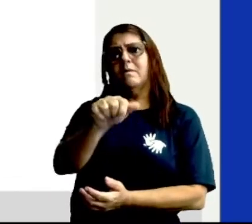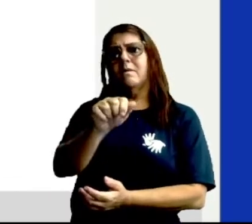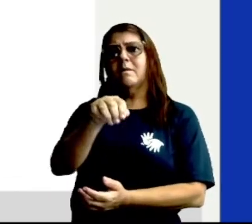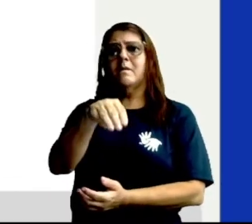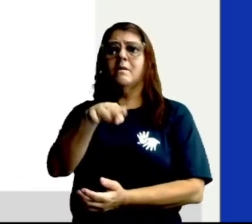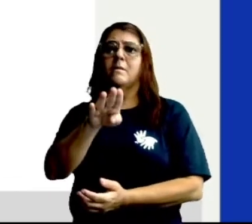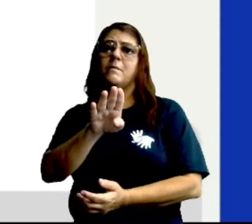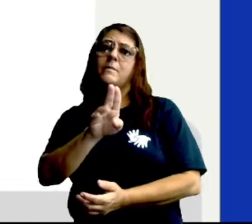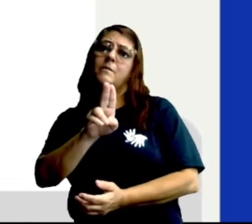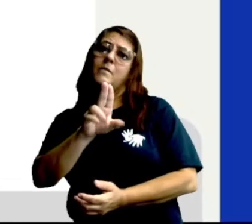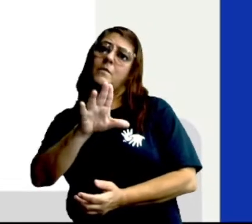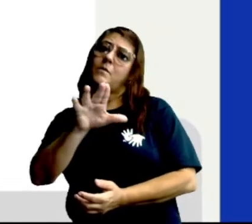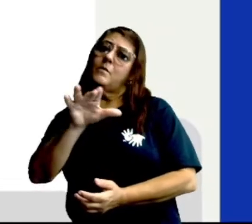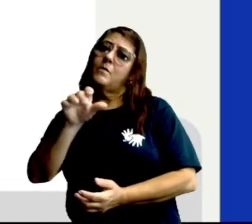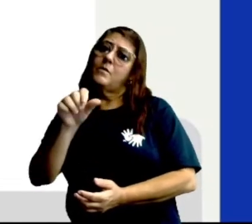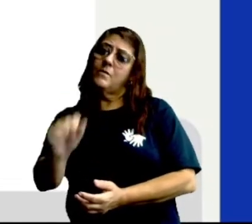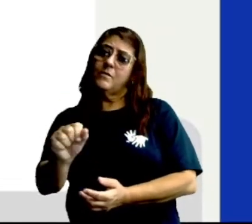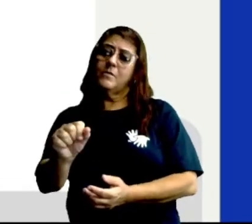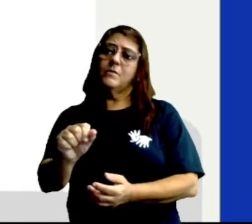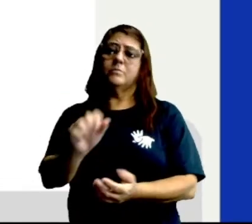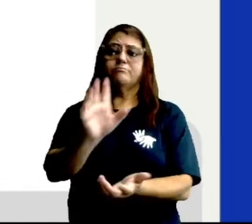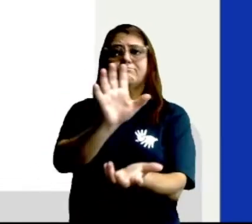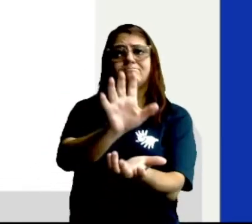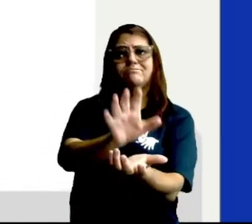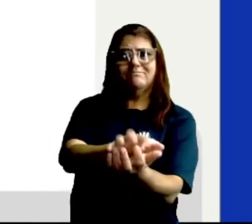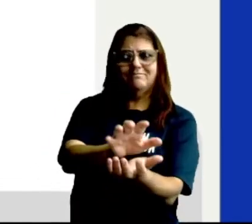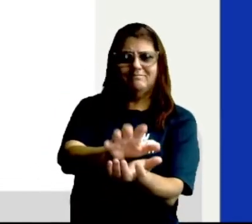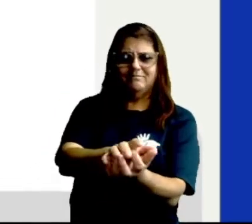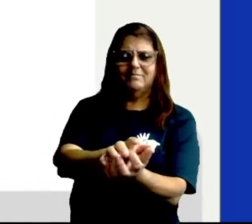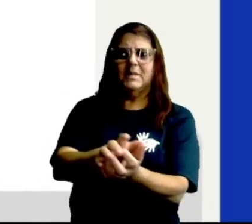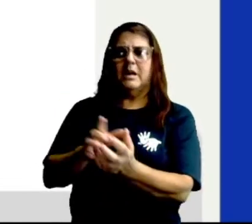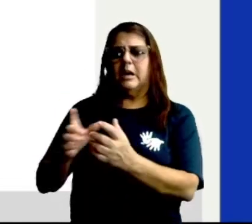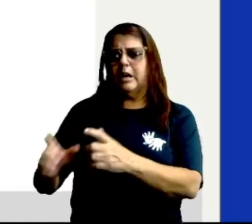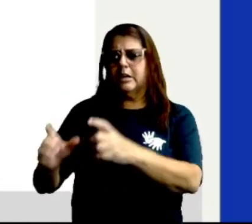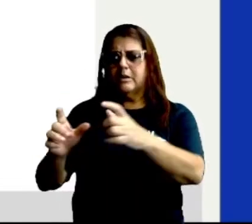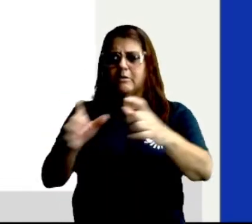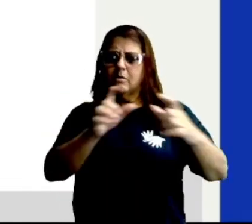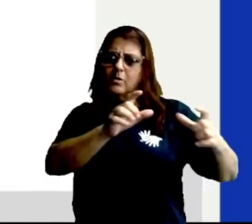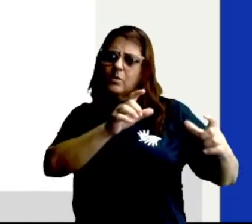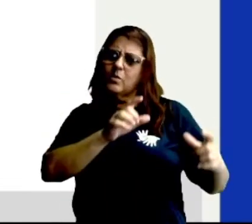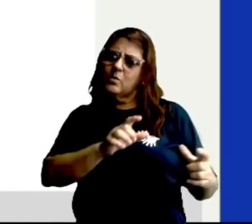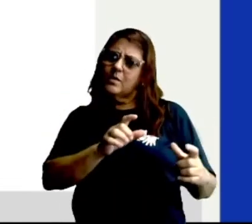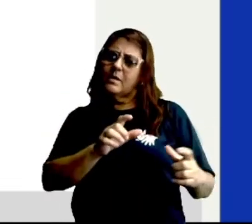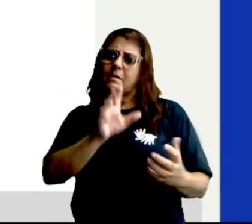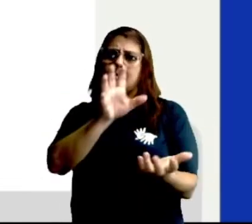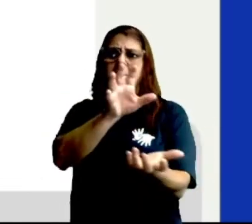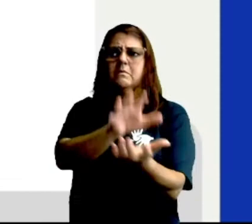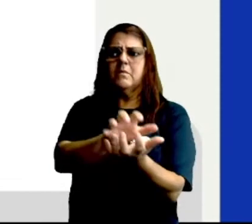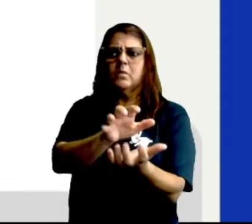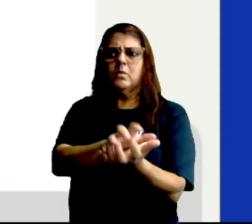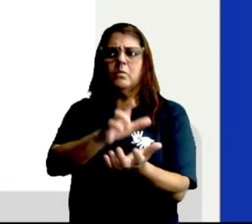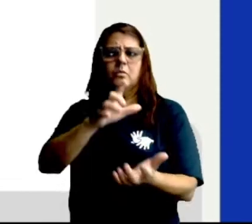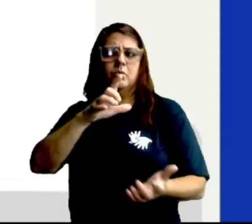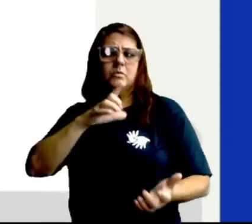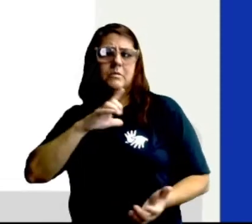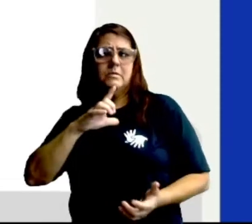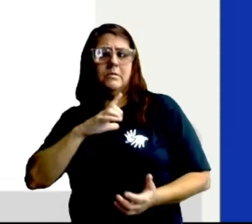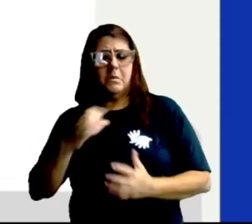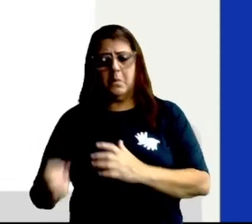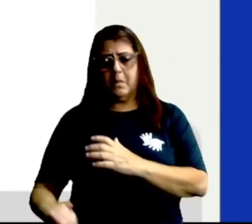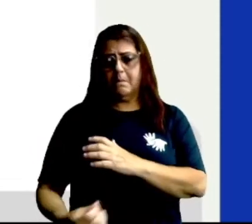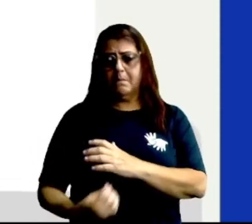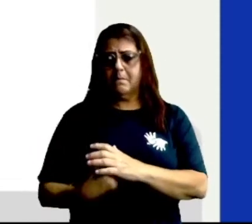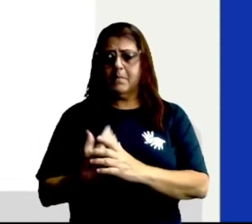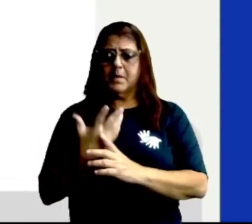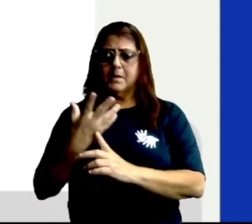então em cada estado desse aí gente a gente vai ver que se tem uma Flora e pode até parecer mas que é